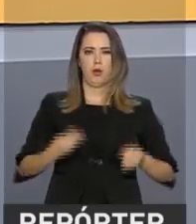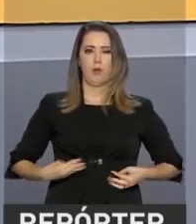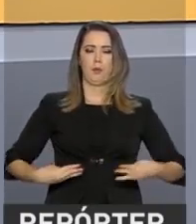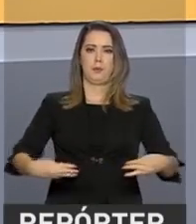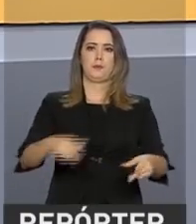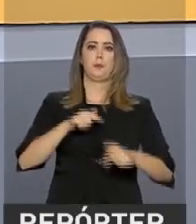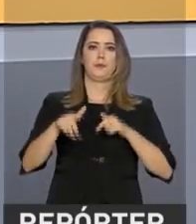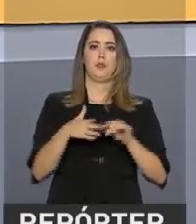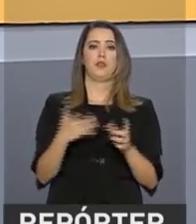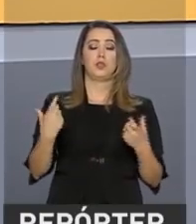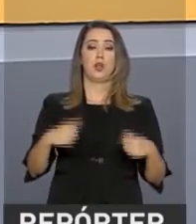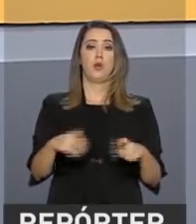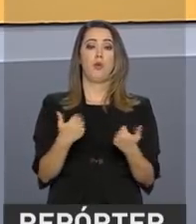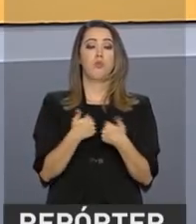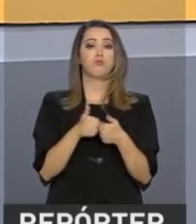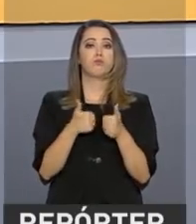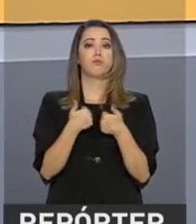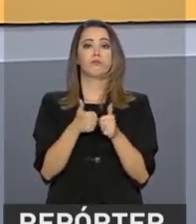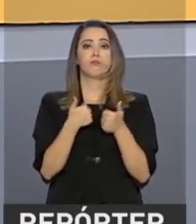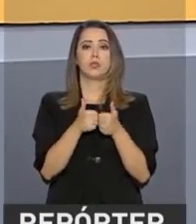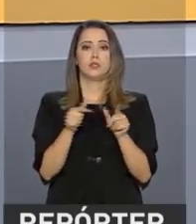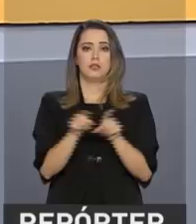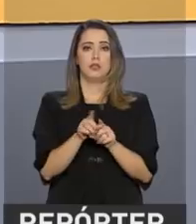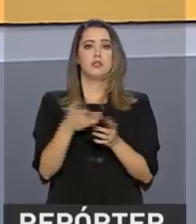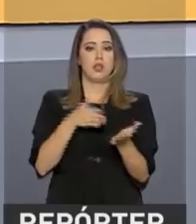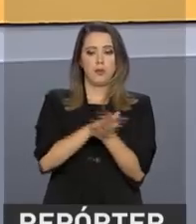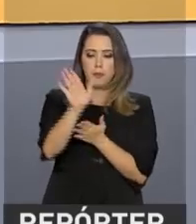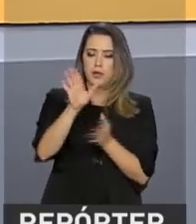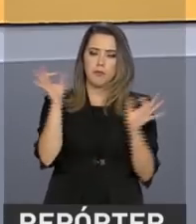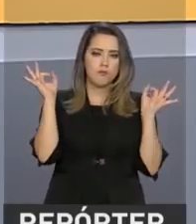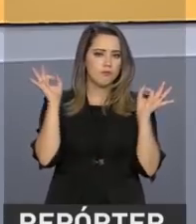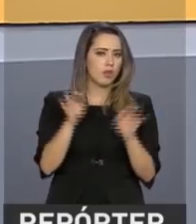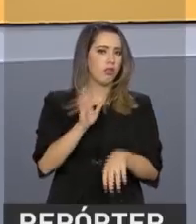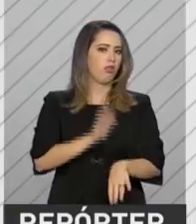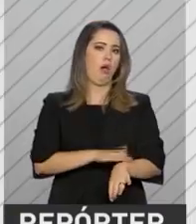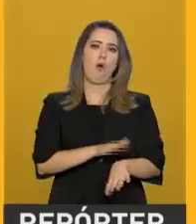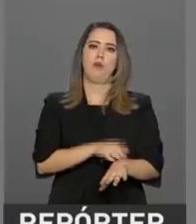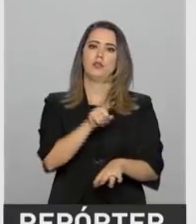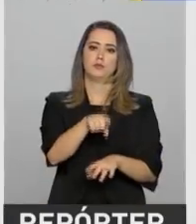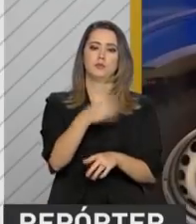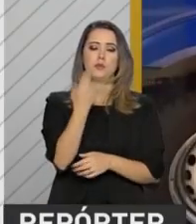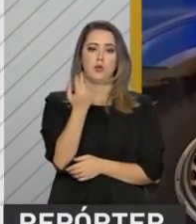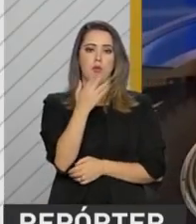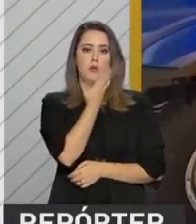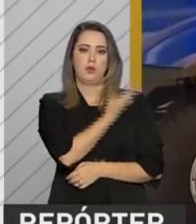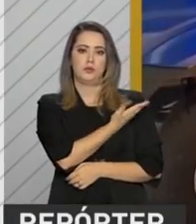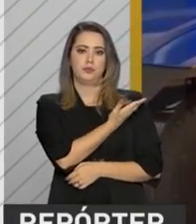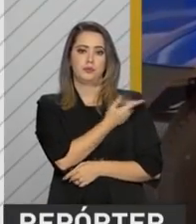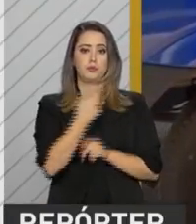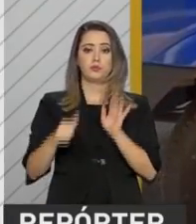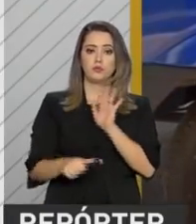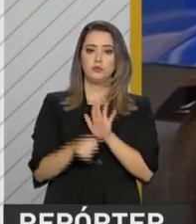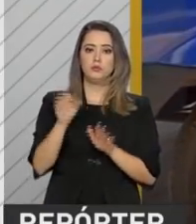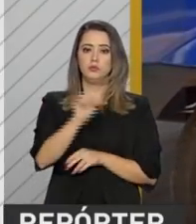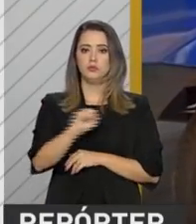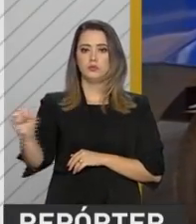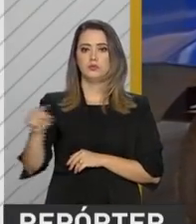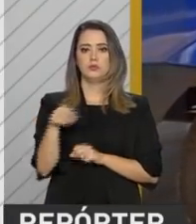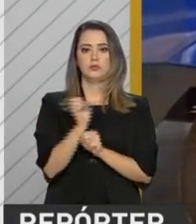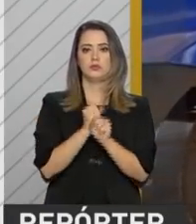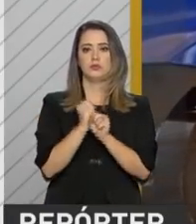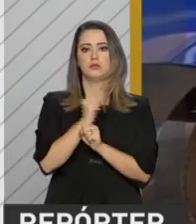com unidades itinerantes que fazem a emissão do documento na hora. São vans como essa que só no primeiro semestre deste